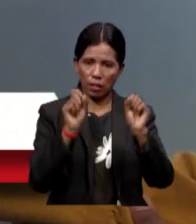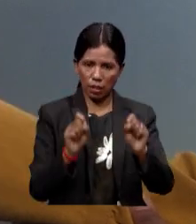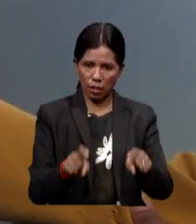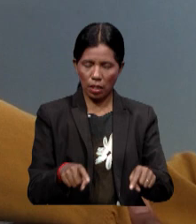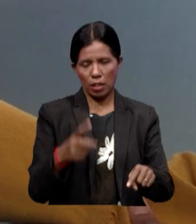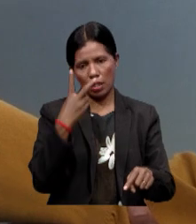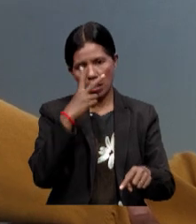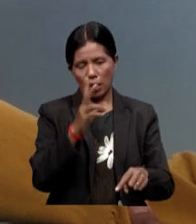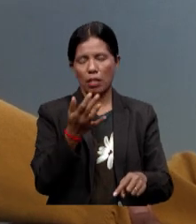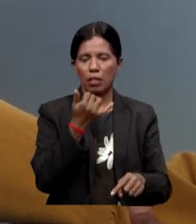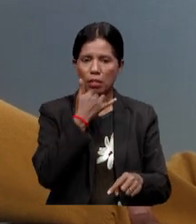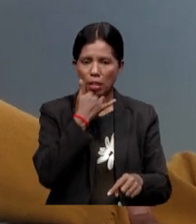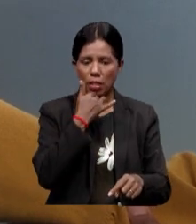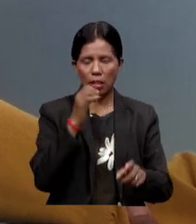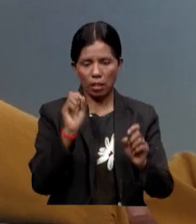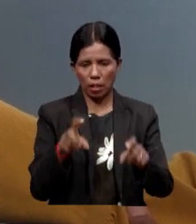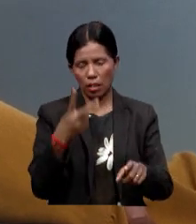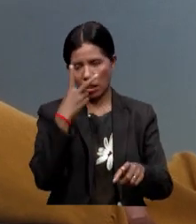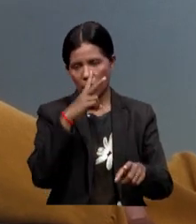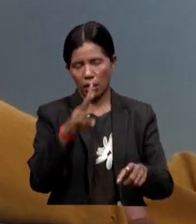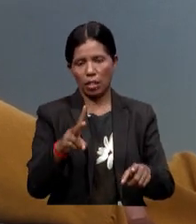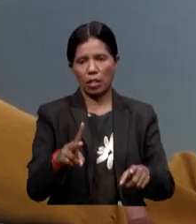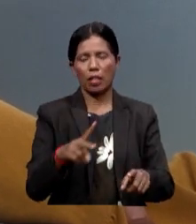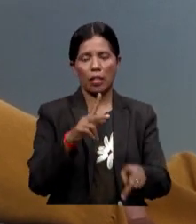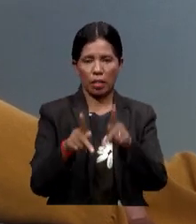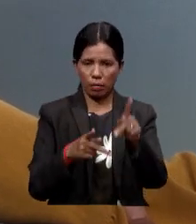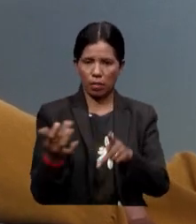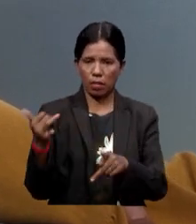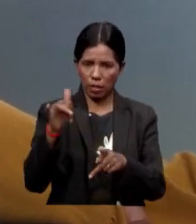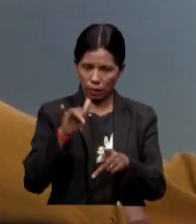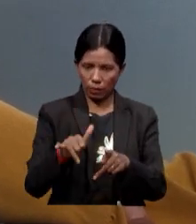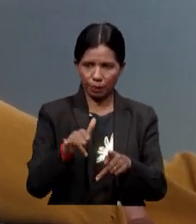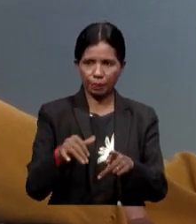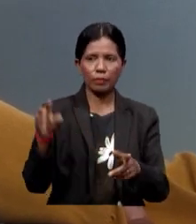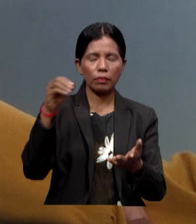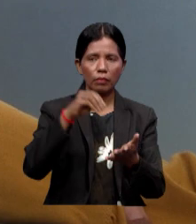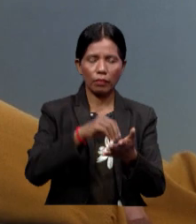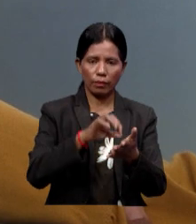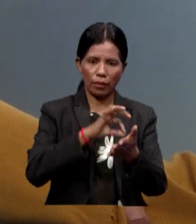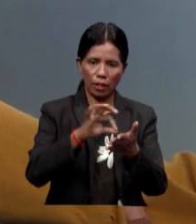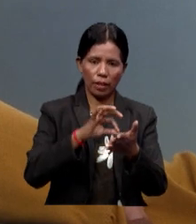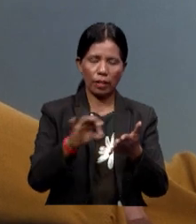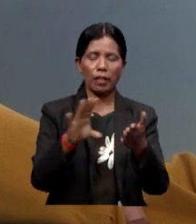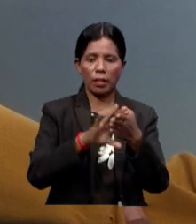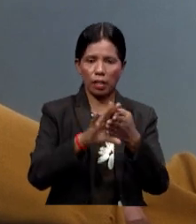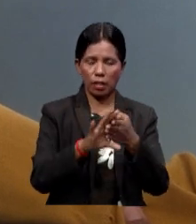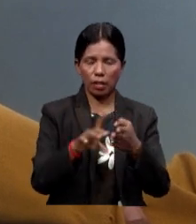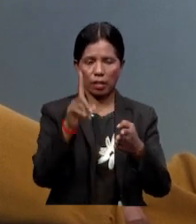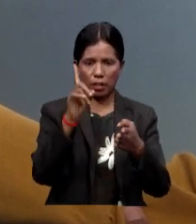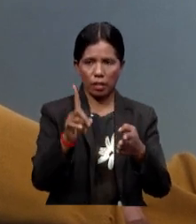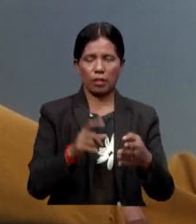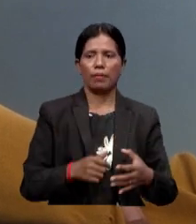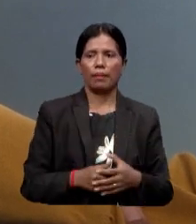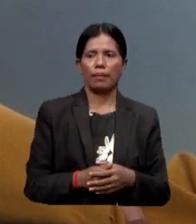haré sala, nia tem que haruka, inspetor sirané. Tal notificação ainda, convocatória